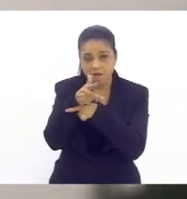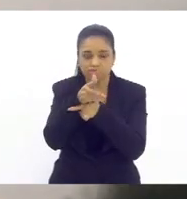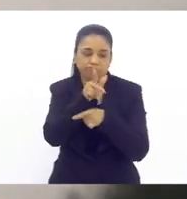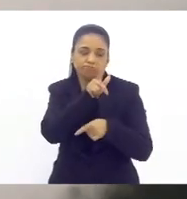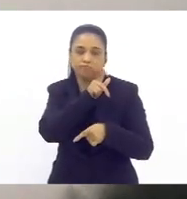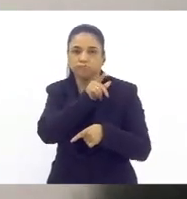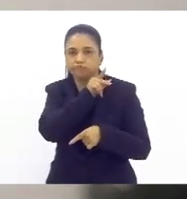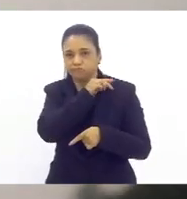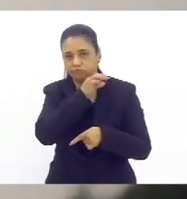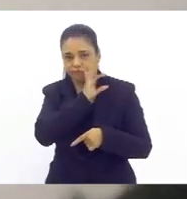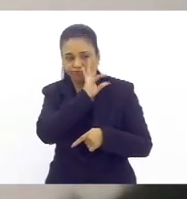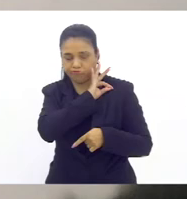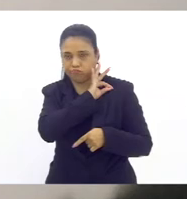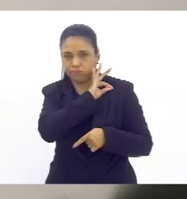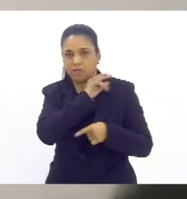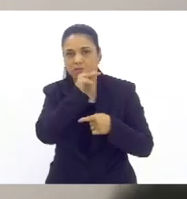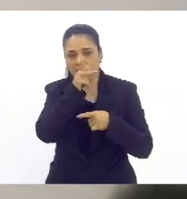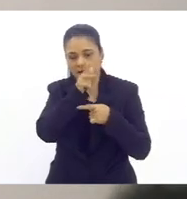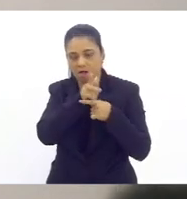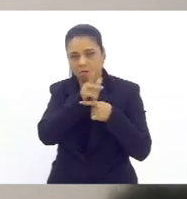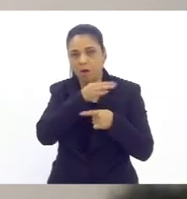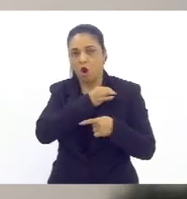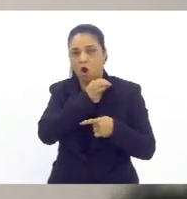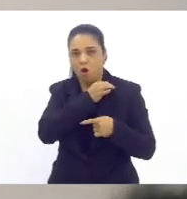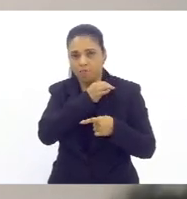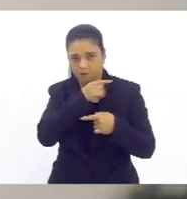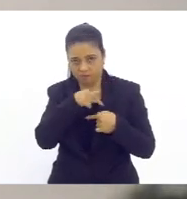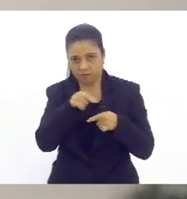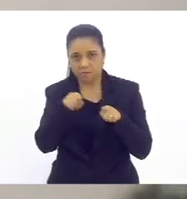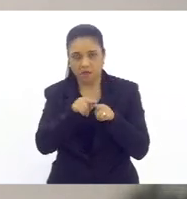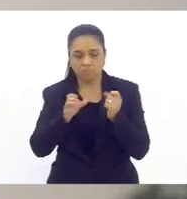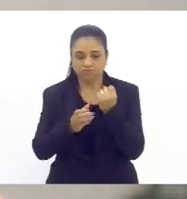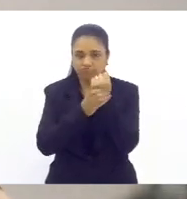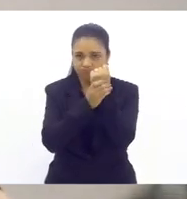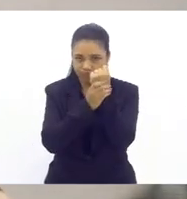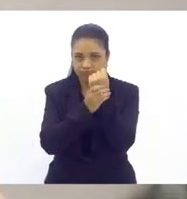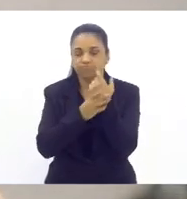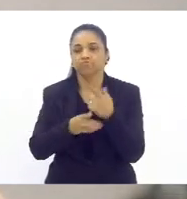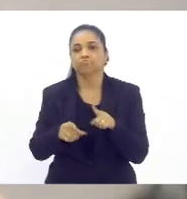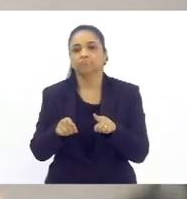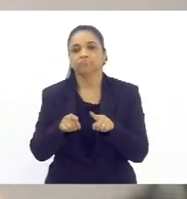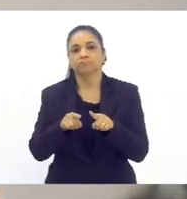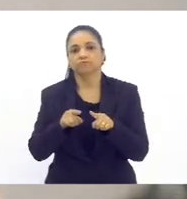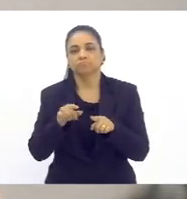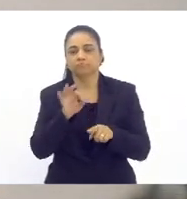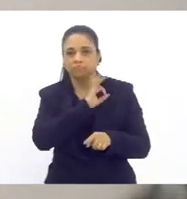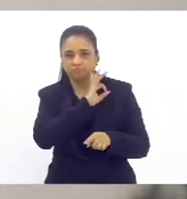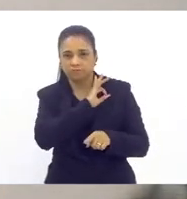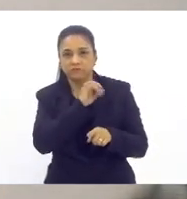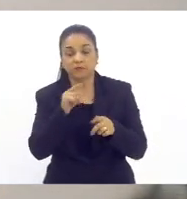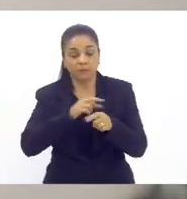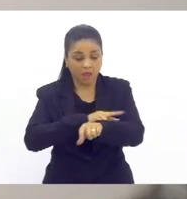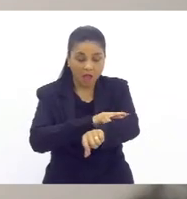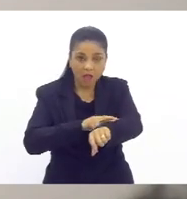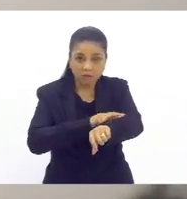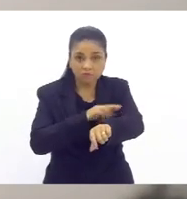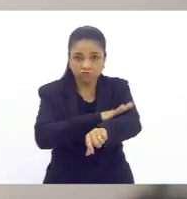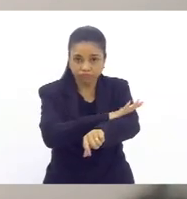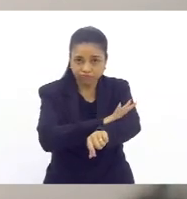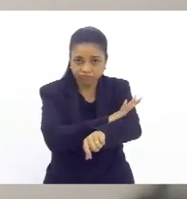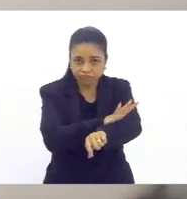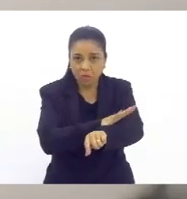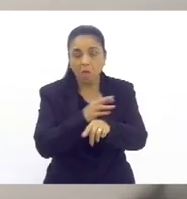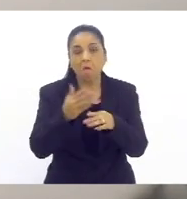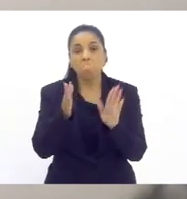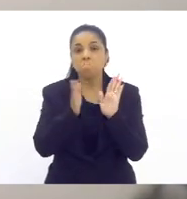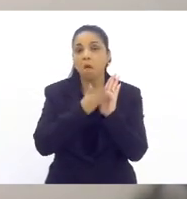dos agentes de segurança sobre a questão da perfilamento racial também eu acho que seria interessante a construção de uma proposta de